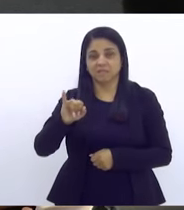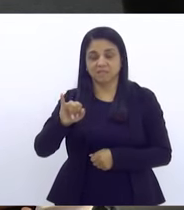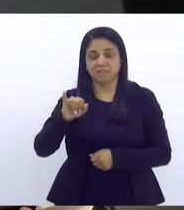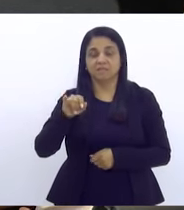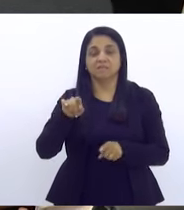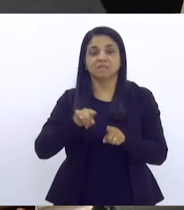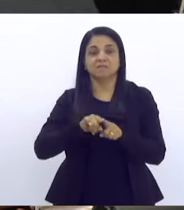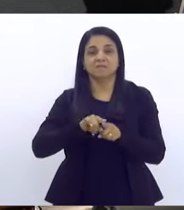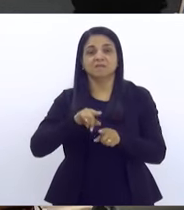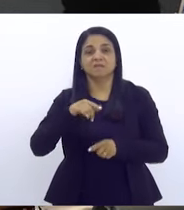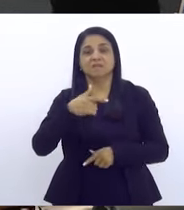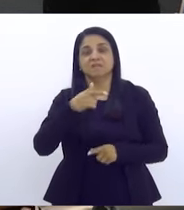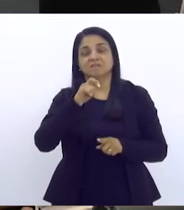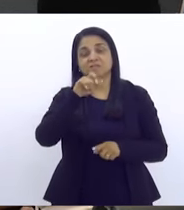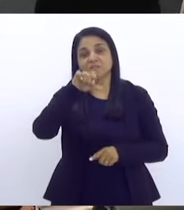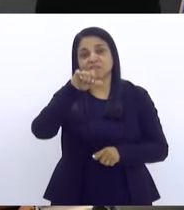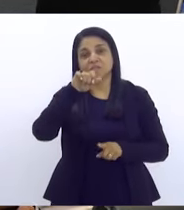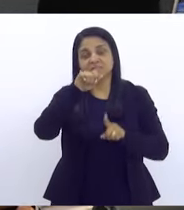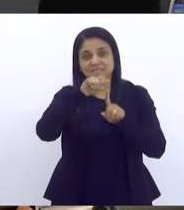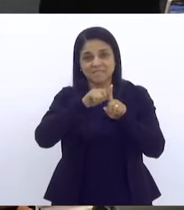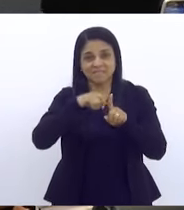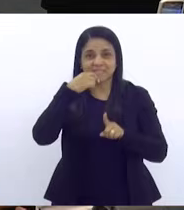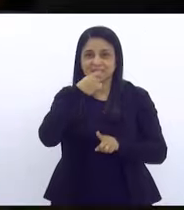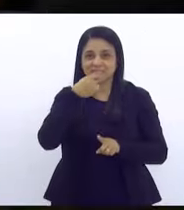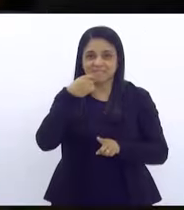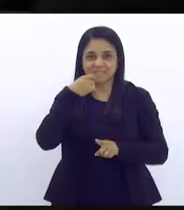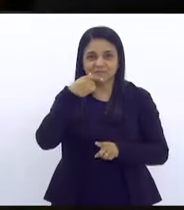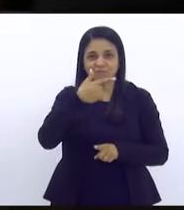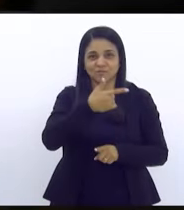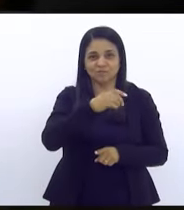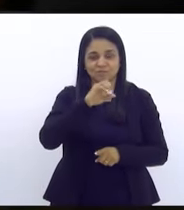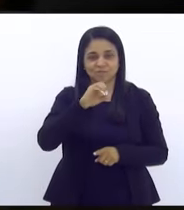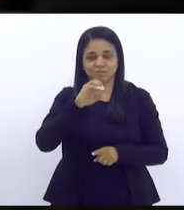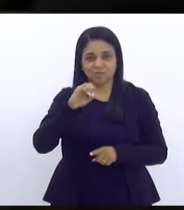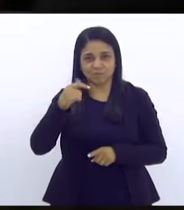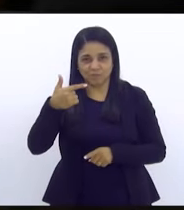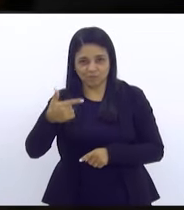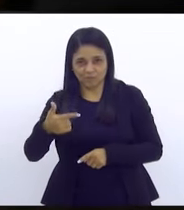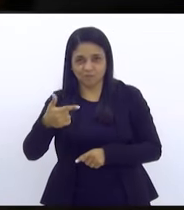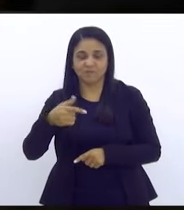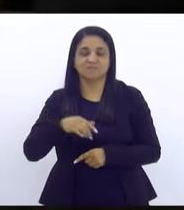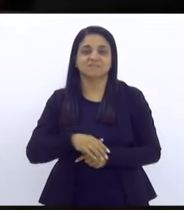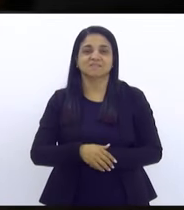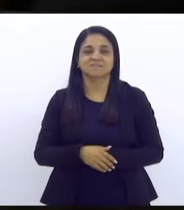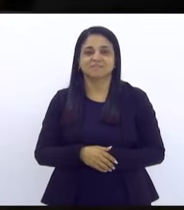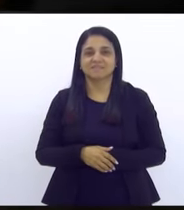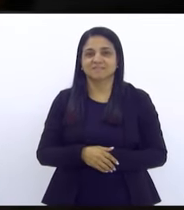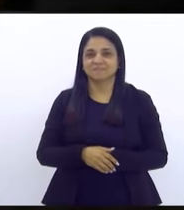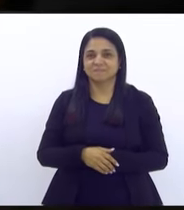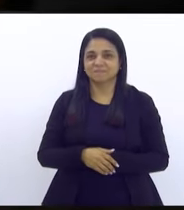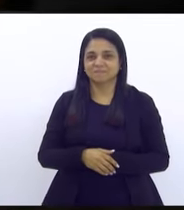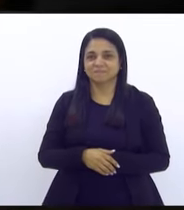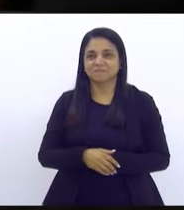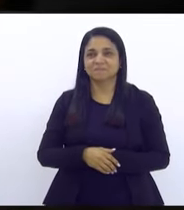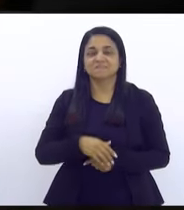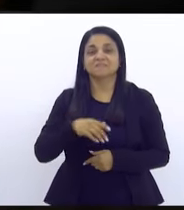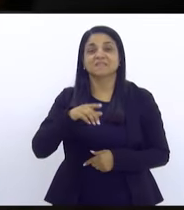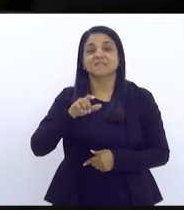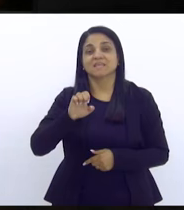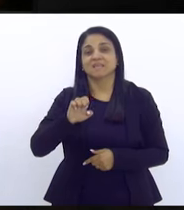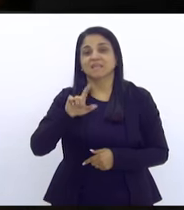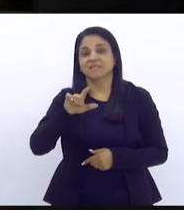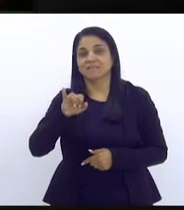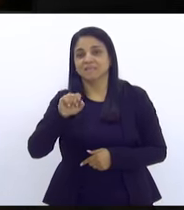educadora desde o mês 9 de 2002, de Realengo, Bloco de Realengo. Liane América